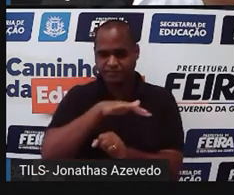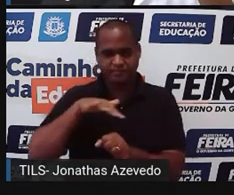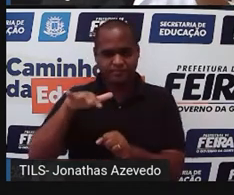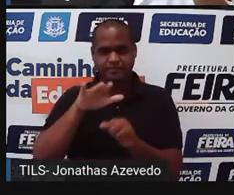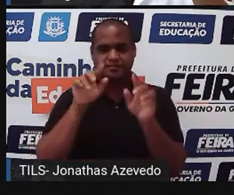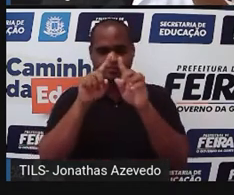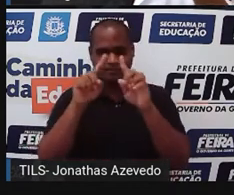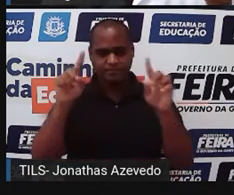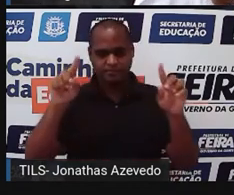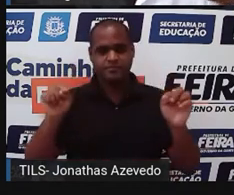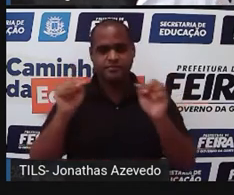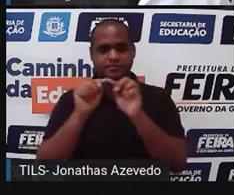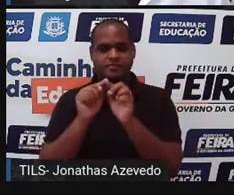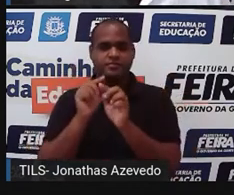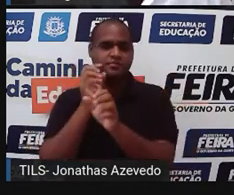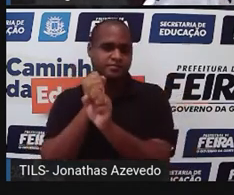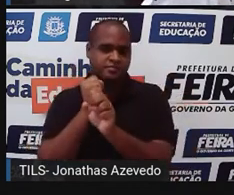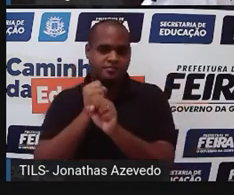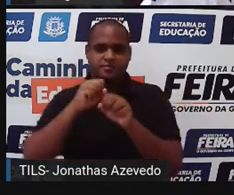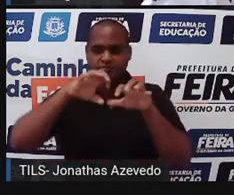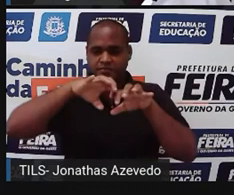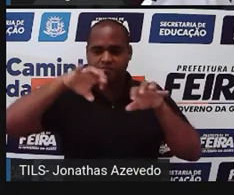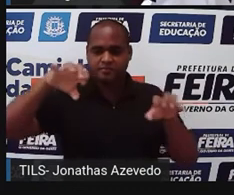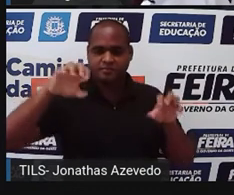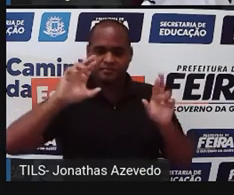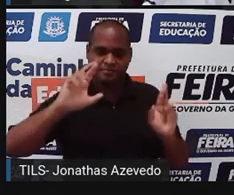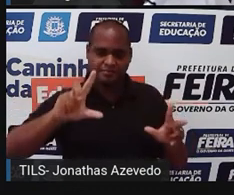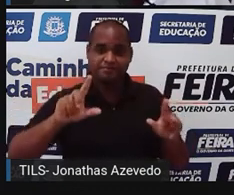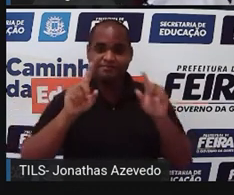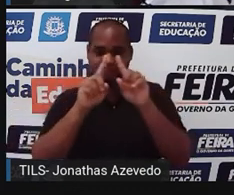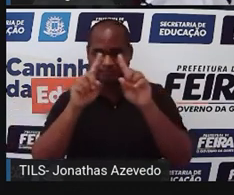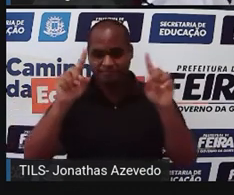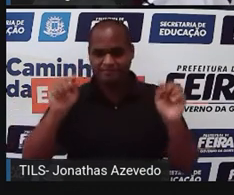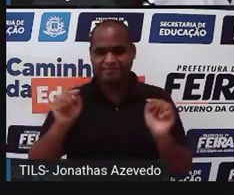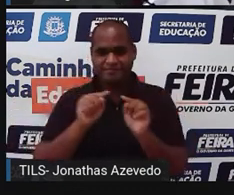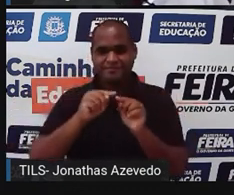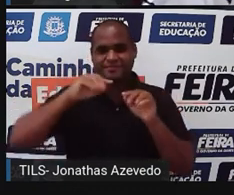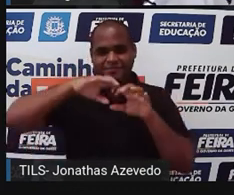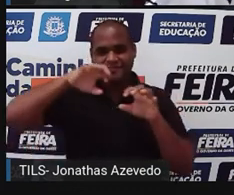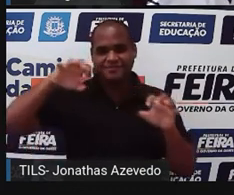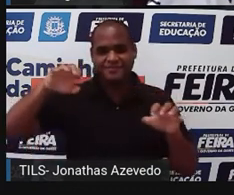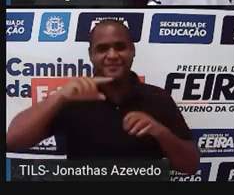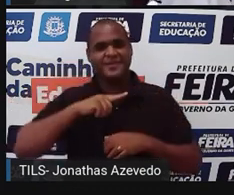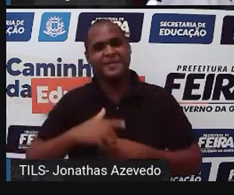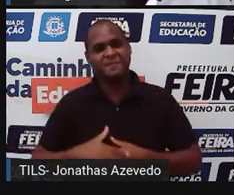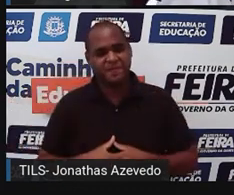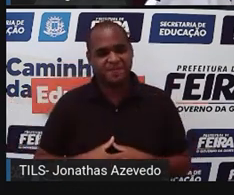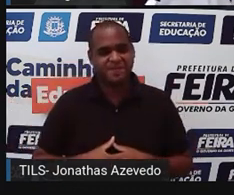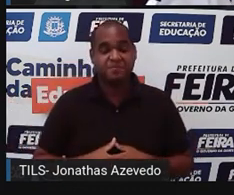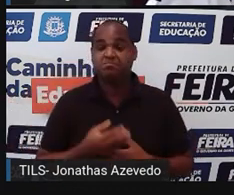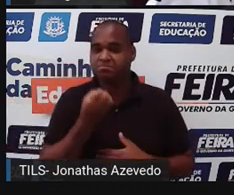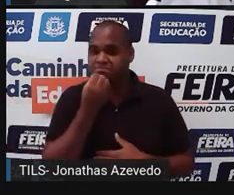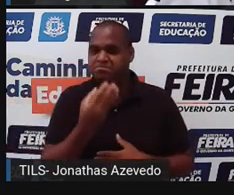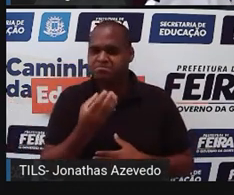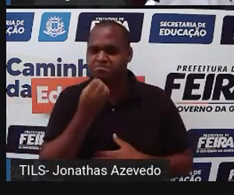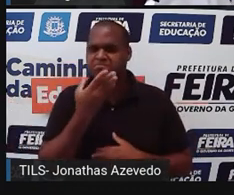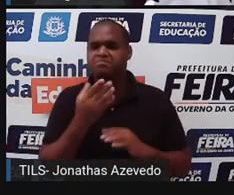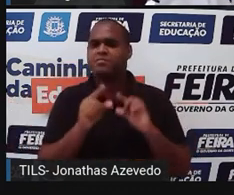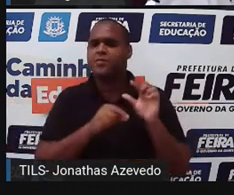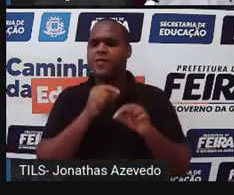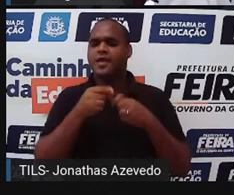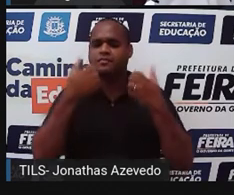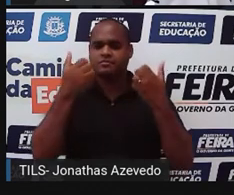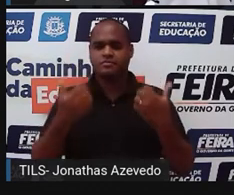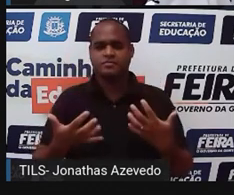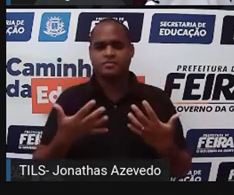é um cada triângulo é metade da área do retângulo Olha só que coisa bacana bom então mais assim a